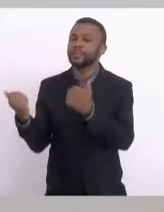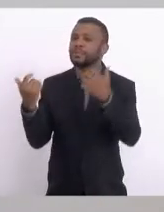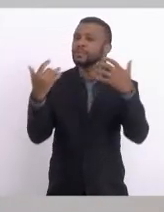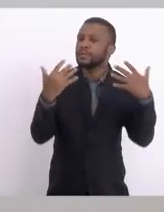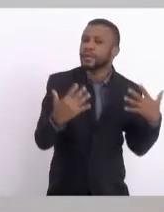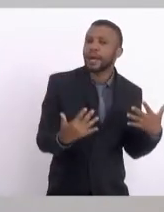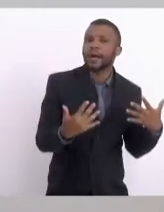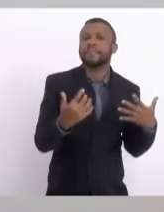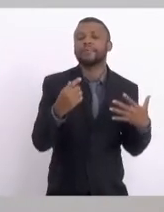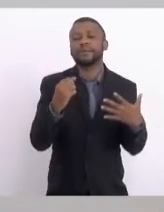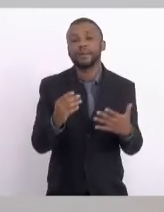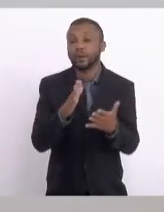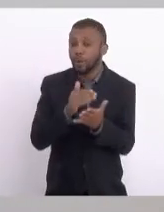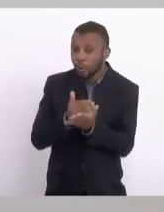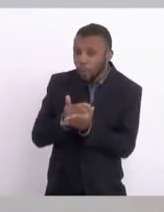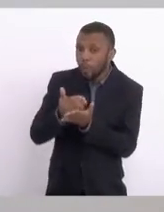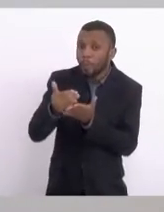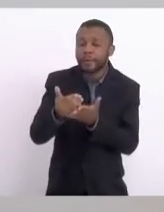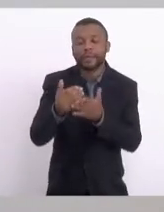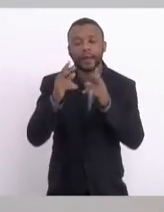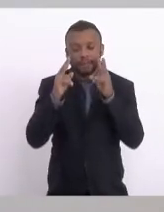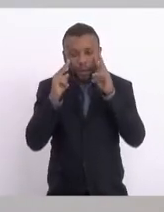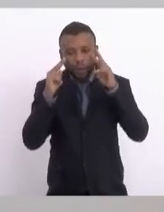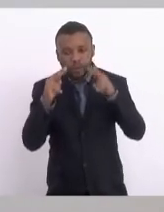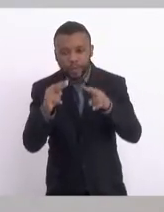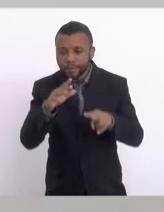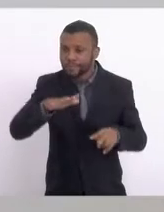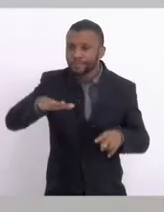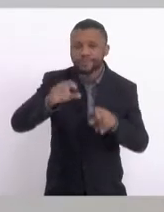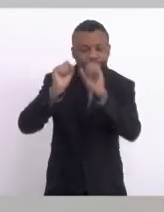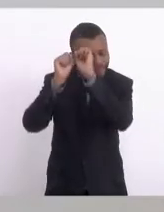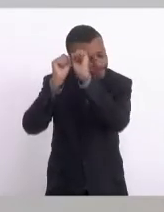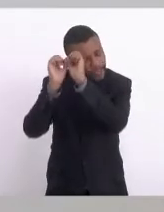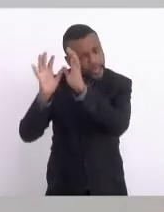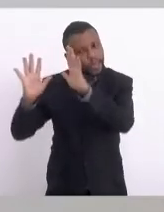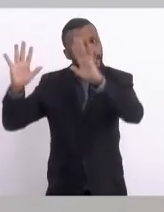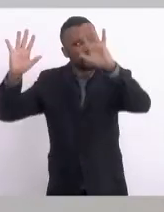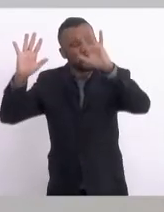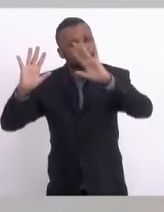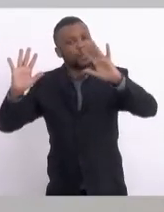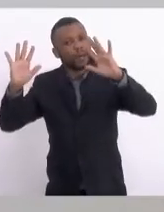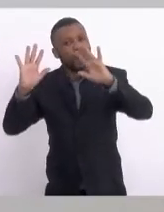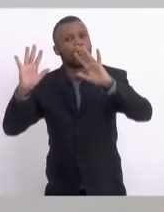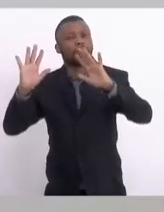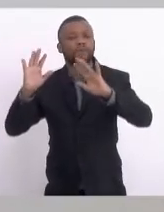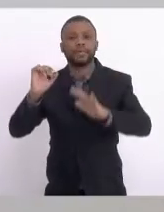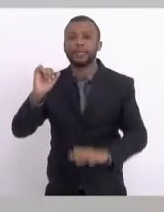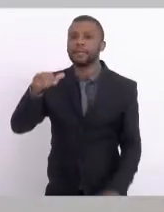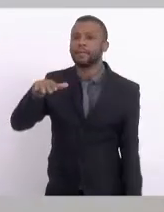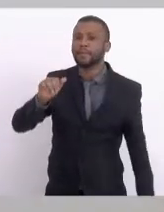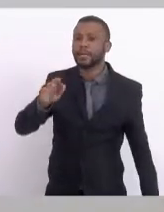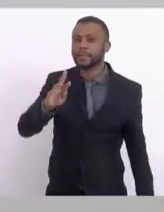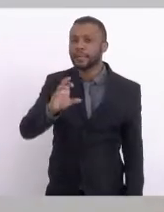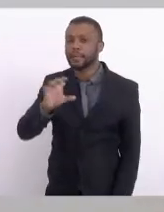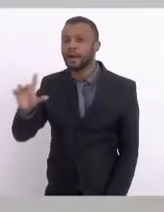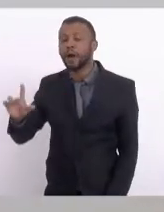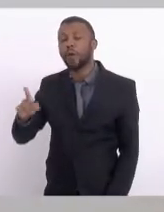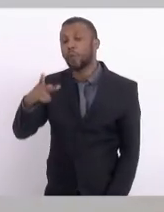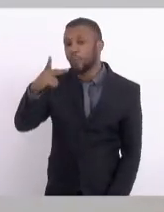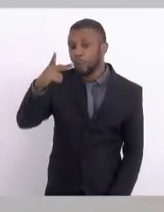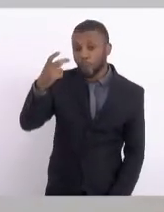a reconhecer a dimensão imaterial do patrimônio do país. Assim,